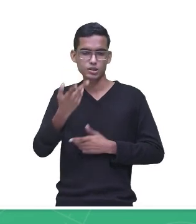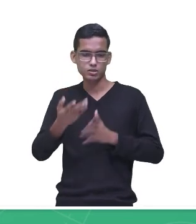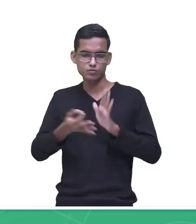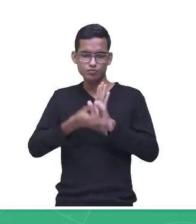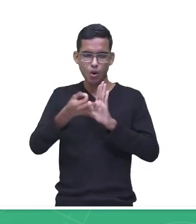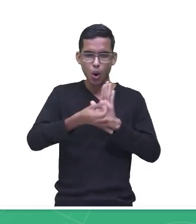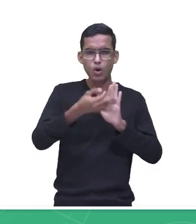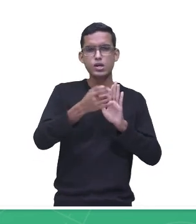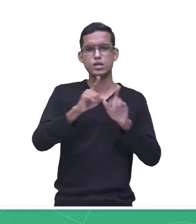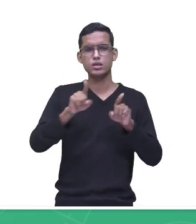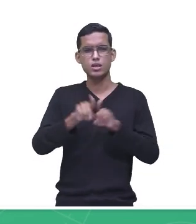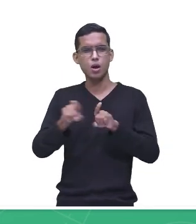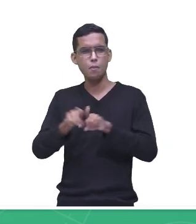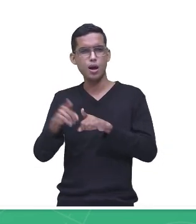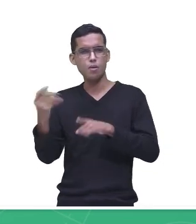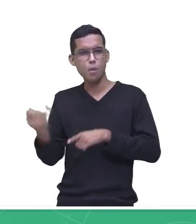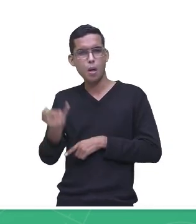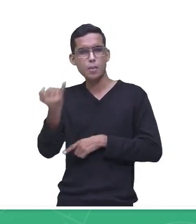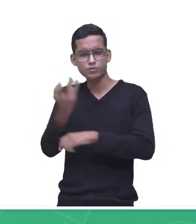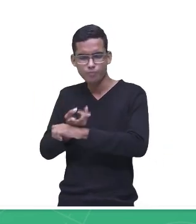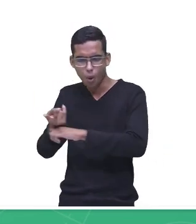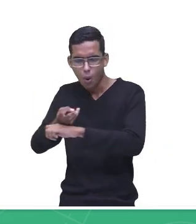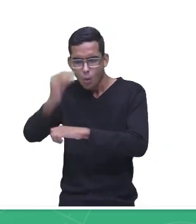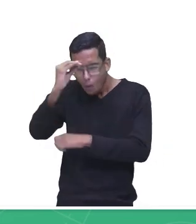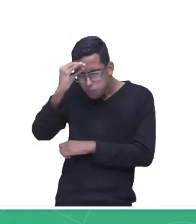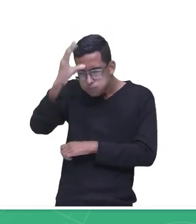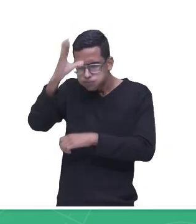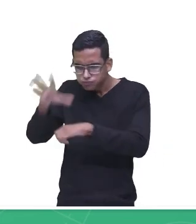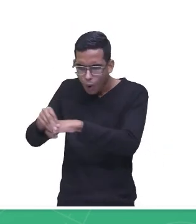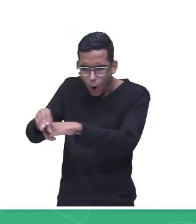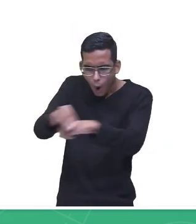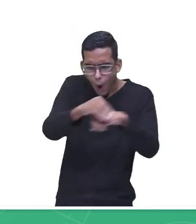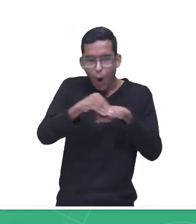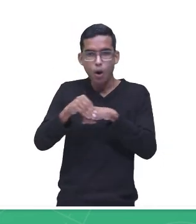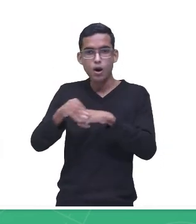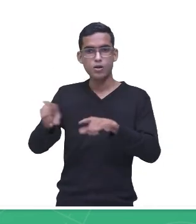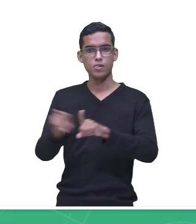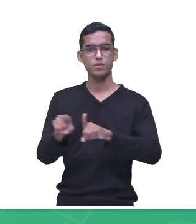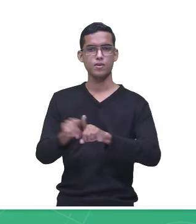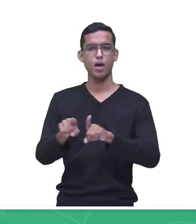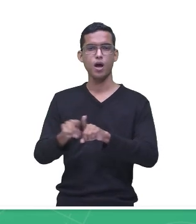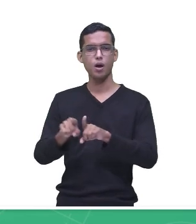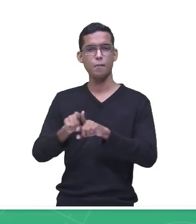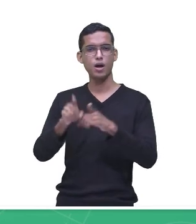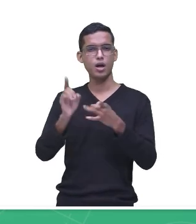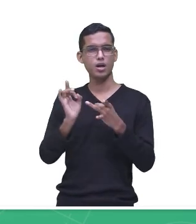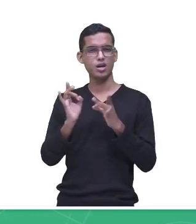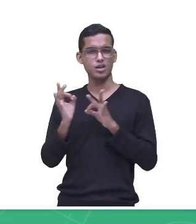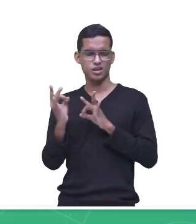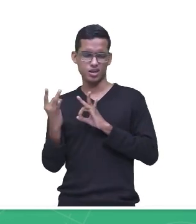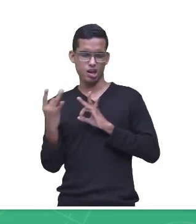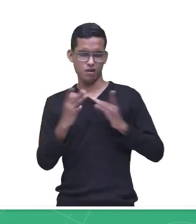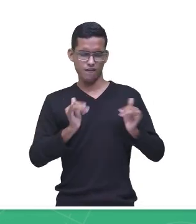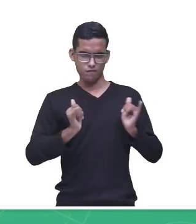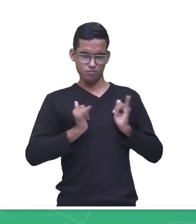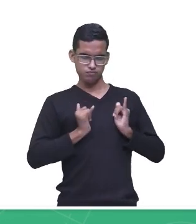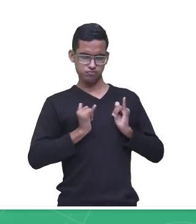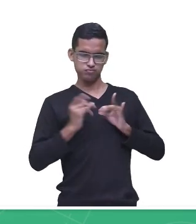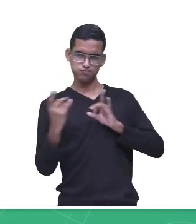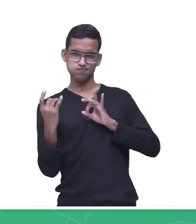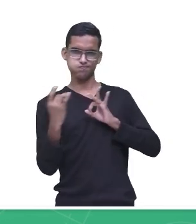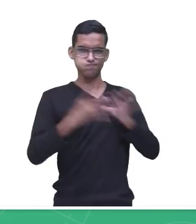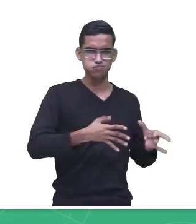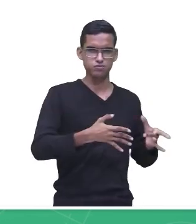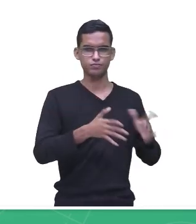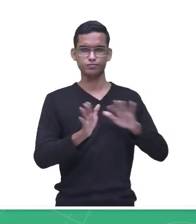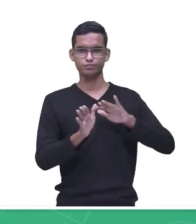conhecimento, tá? E o abandono da posição cômoda gerada pelas aparências e